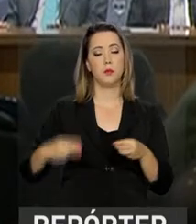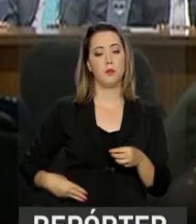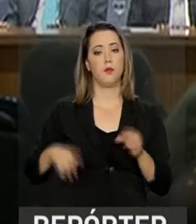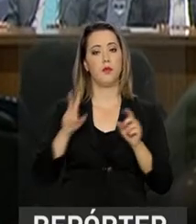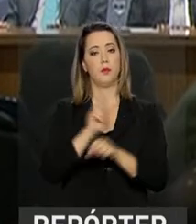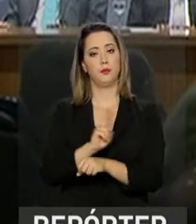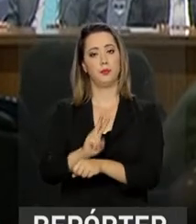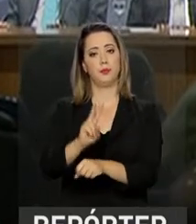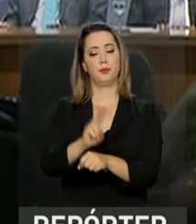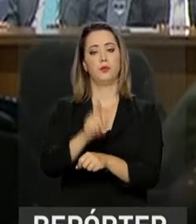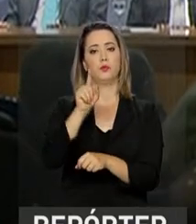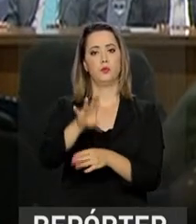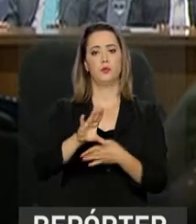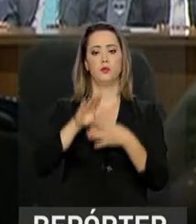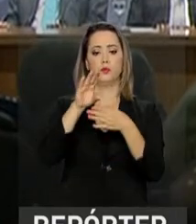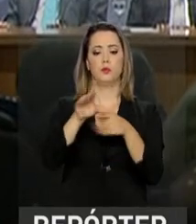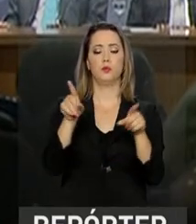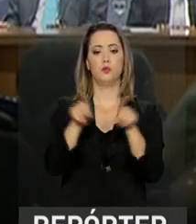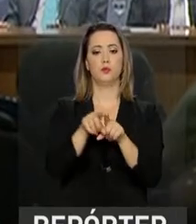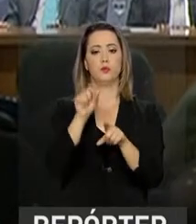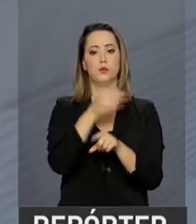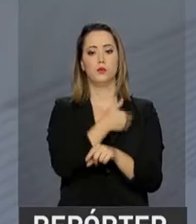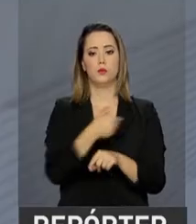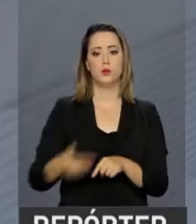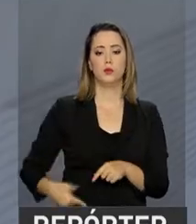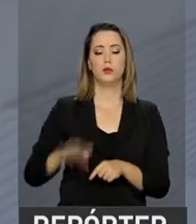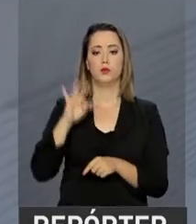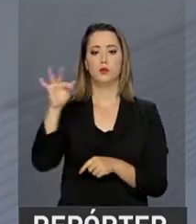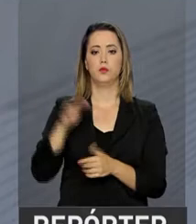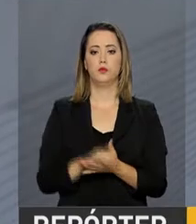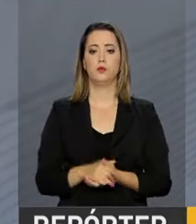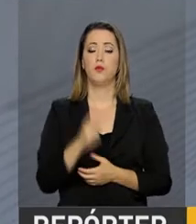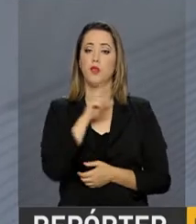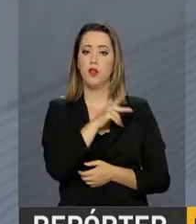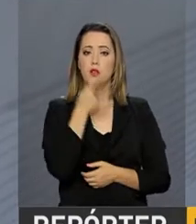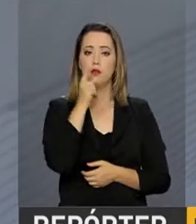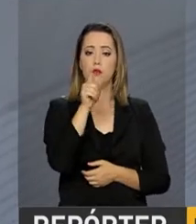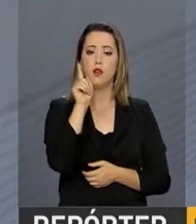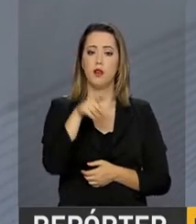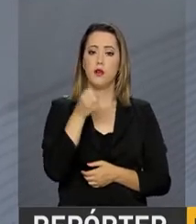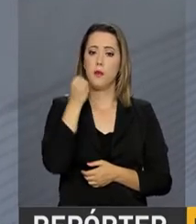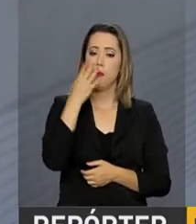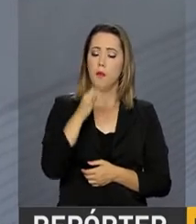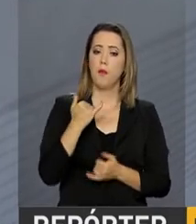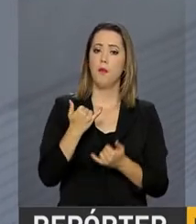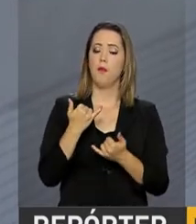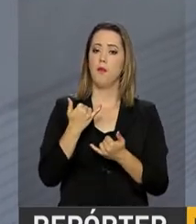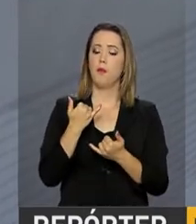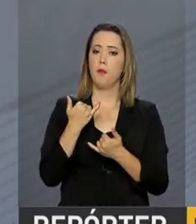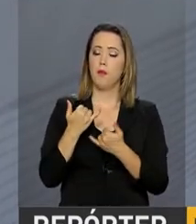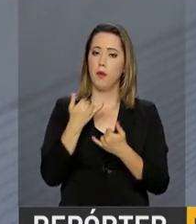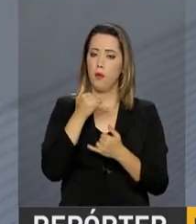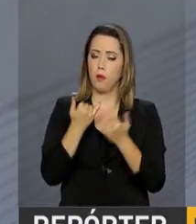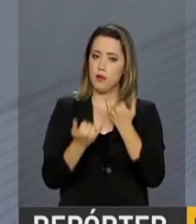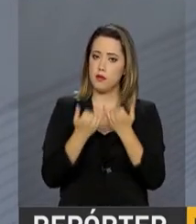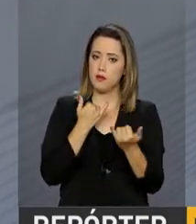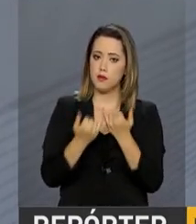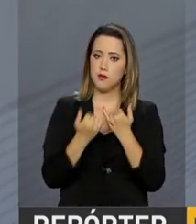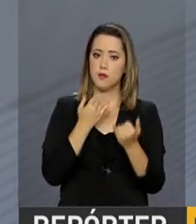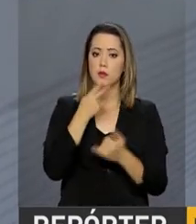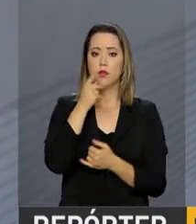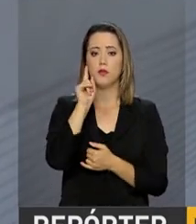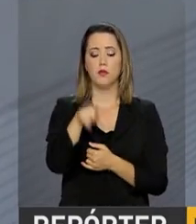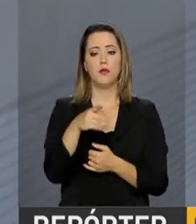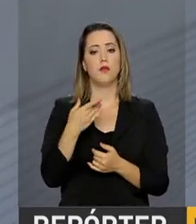negociações para a cessão da área pelo governo federal um belíssimo exemplo daquilo que tem pregado o presidente michel temer a